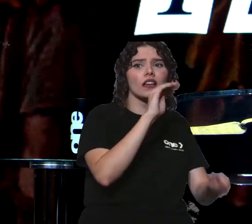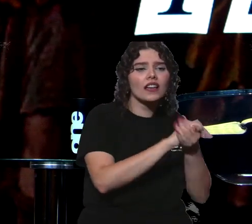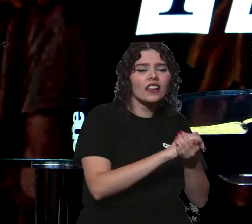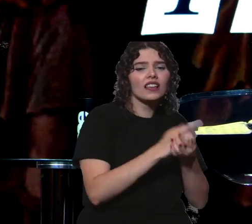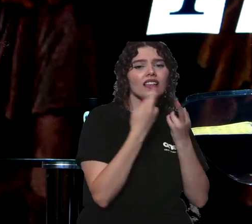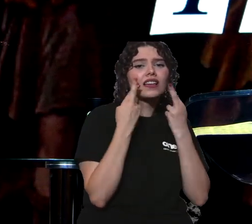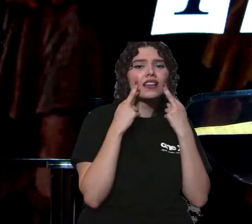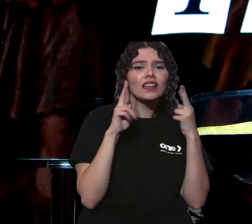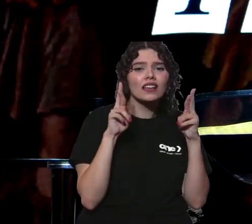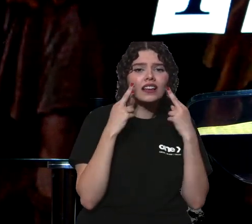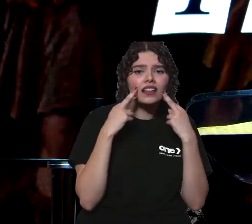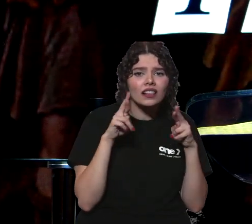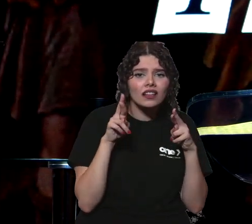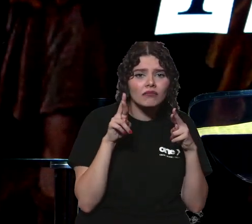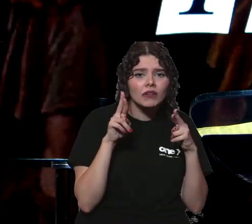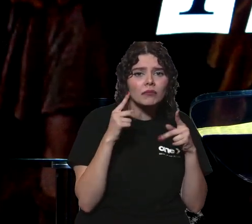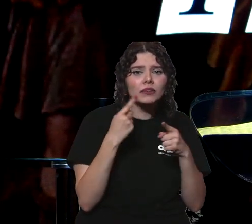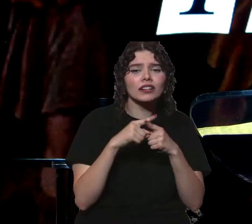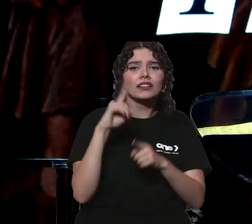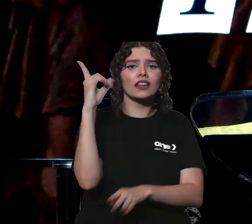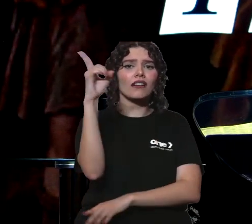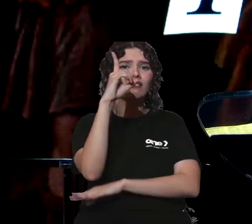que ele estava dançando.